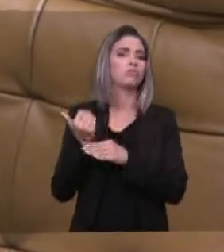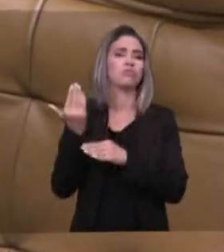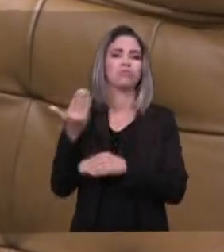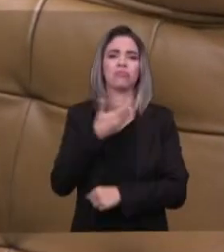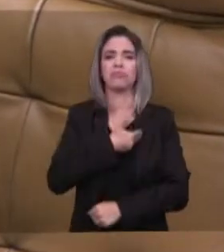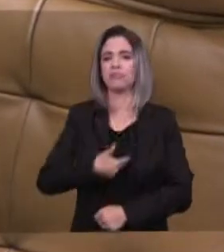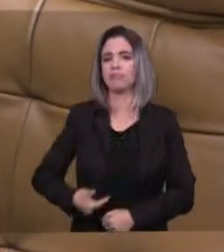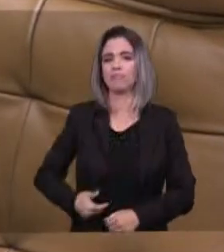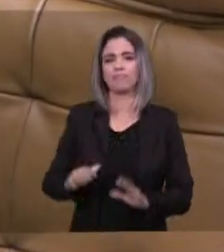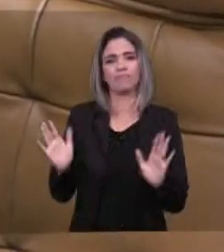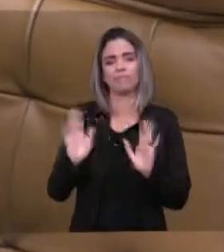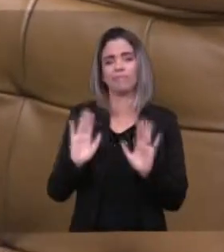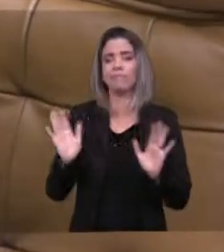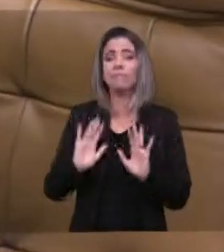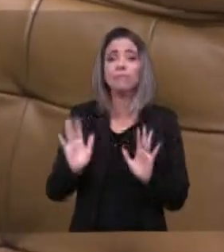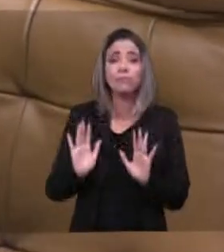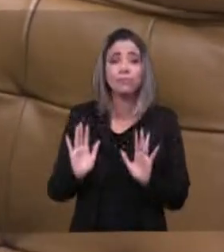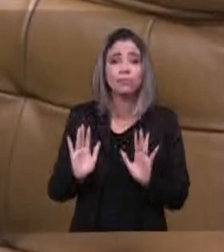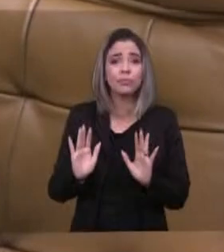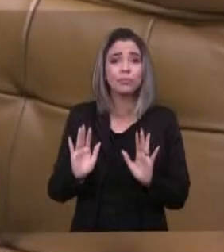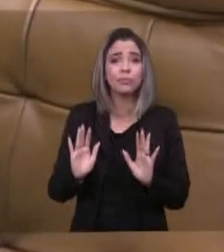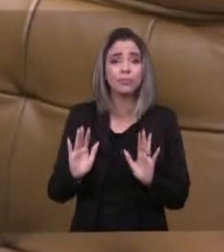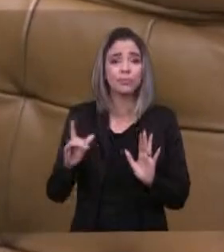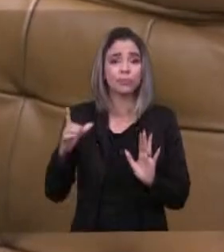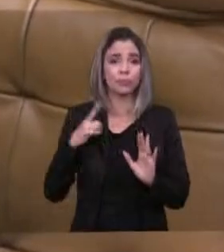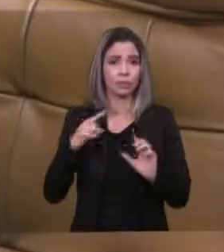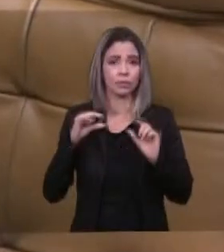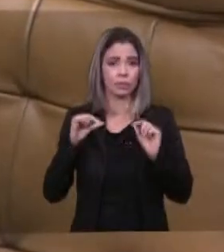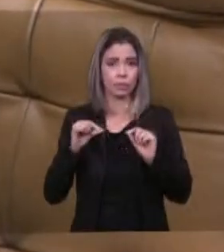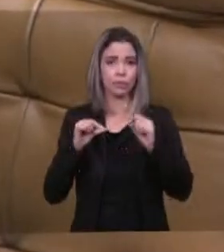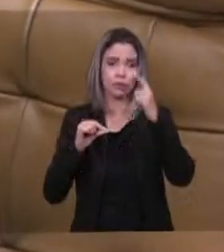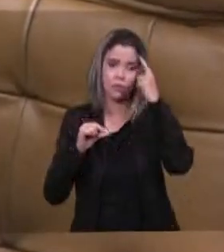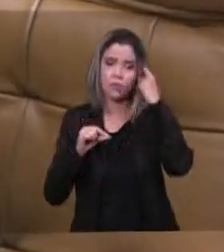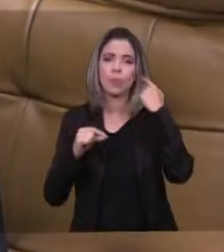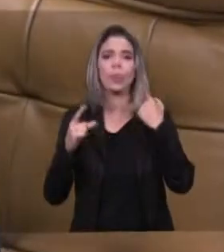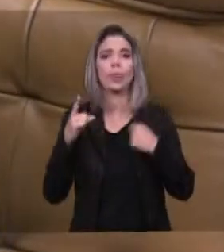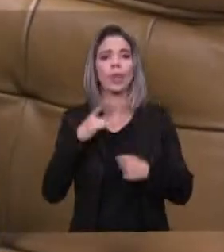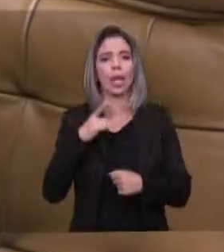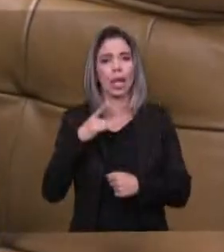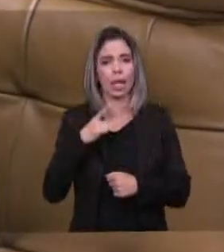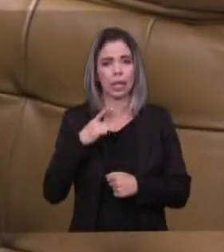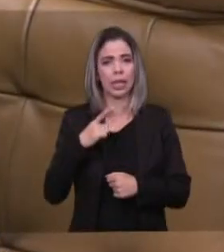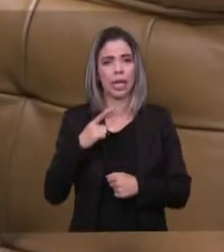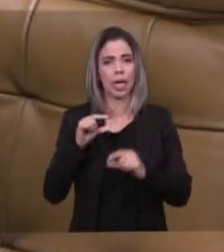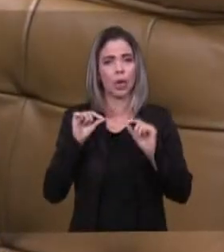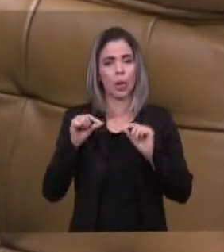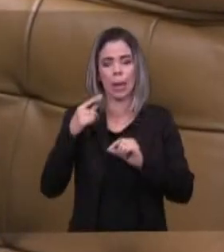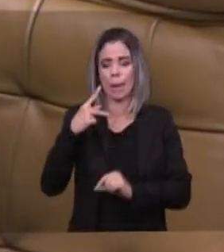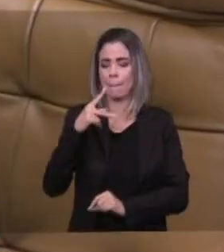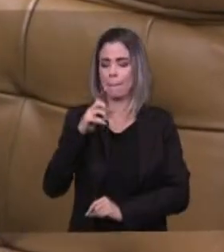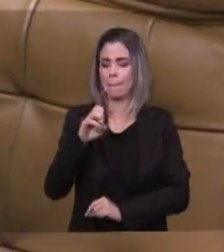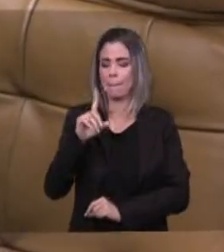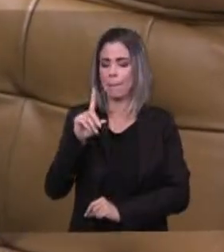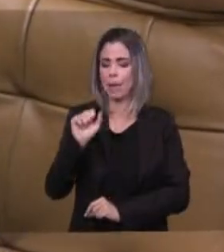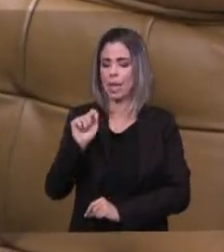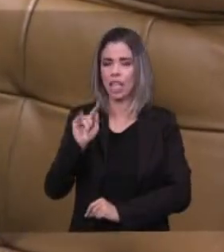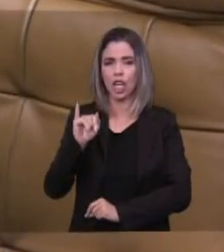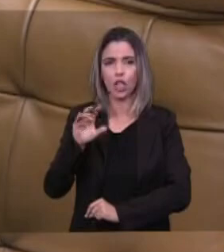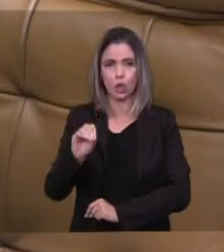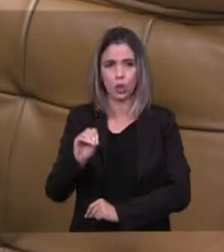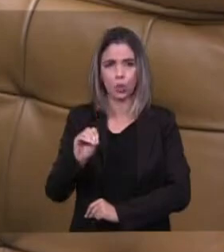O que são os pedágios? As estradas. Quem fala é o ministro Gilmar Mendes, ministro do STF. E cobro.